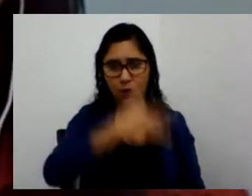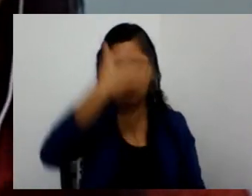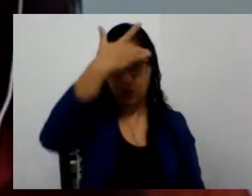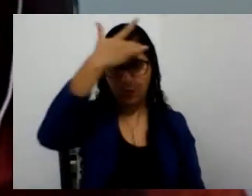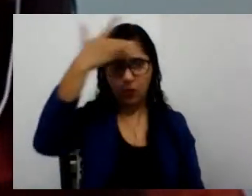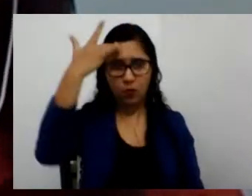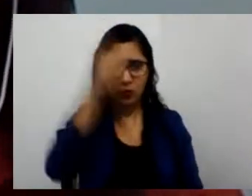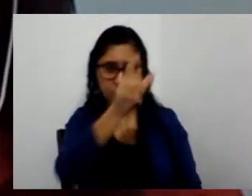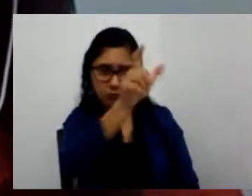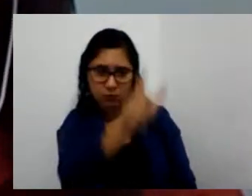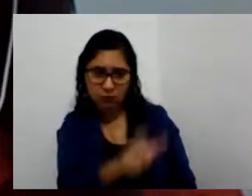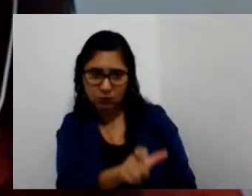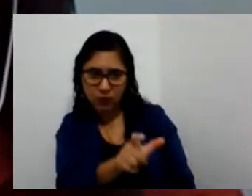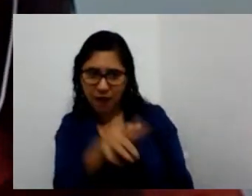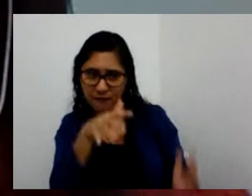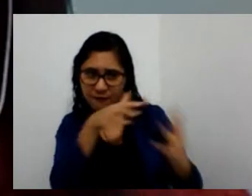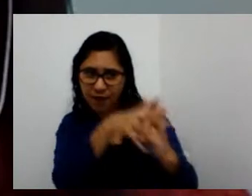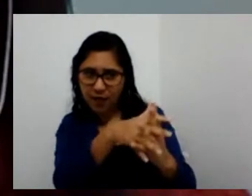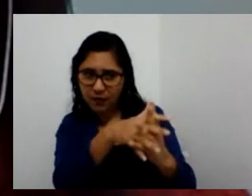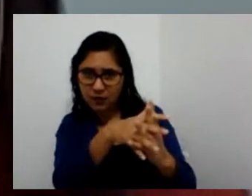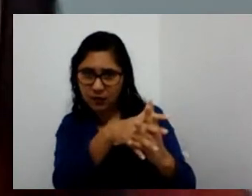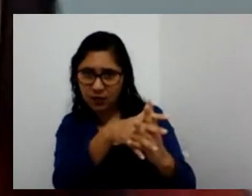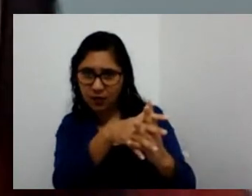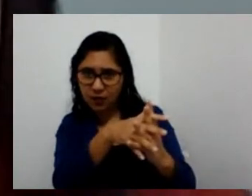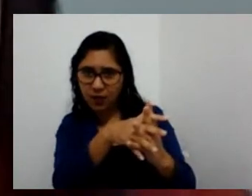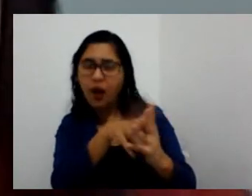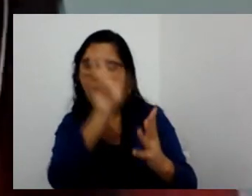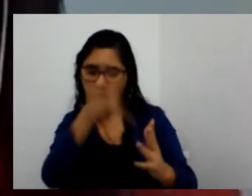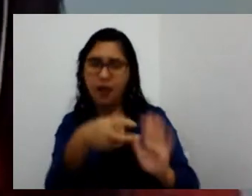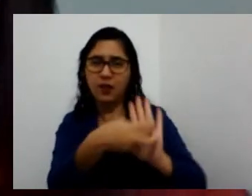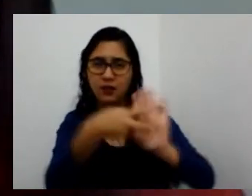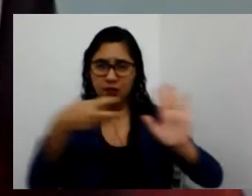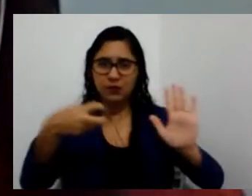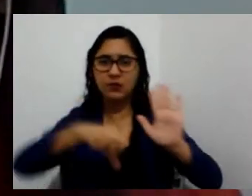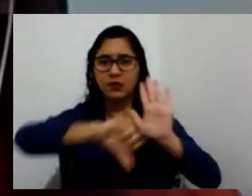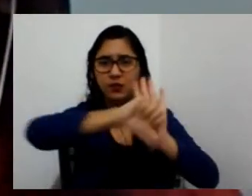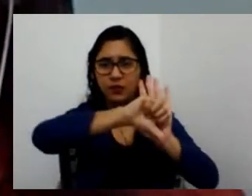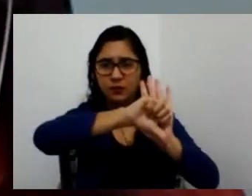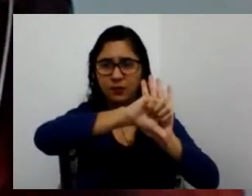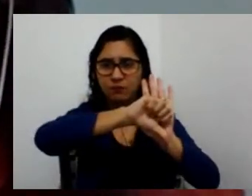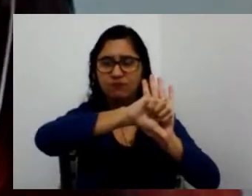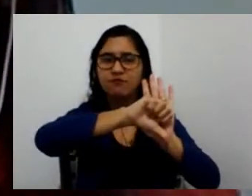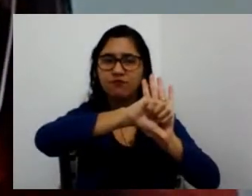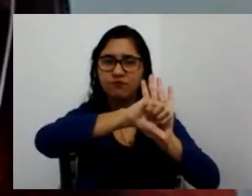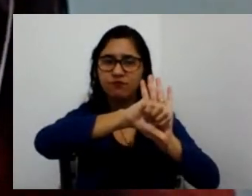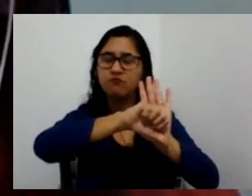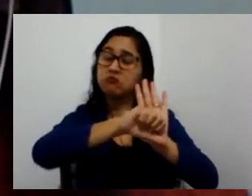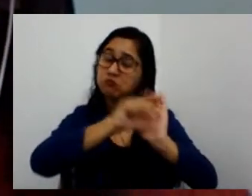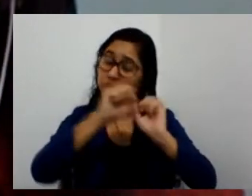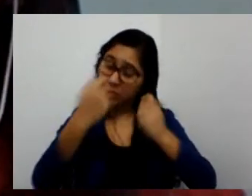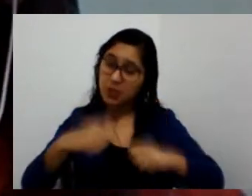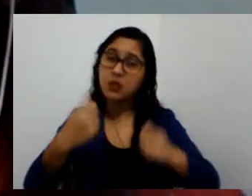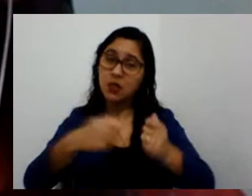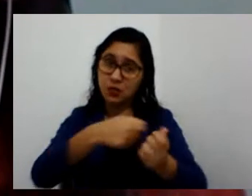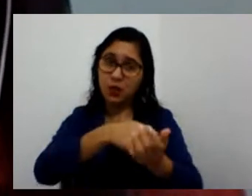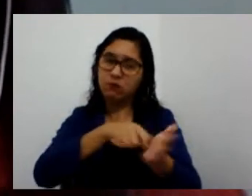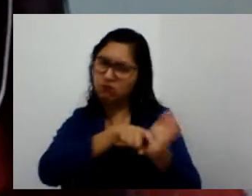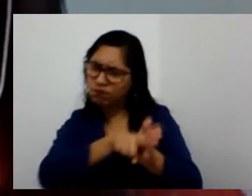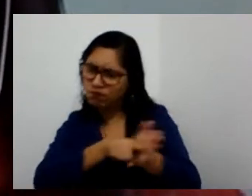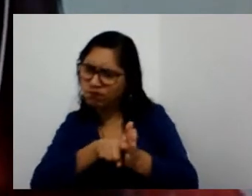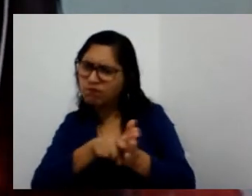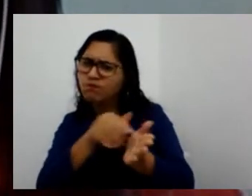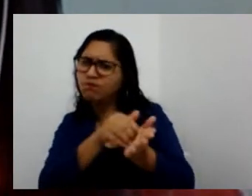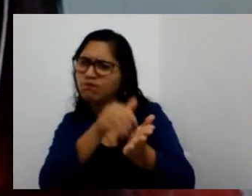concepção, caracteriza, né? Um crime que possa ser punido, investigado, mas